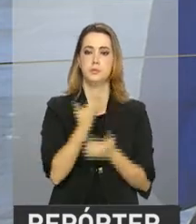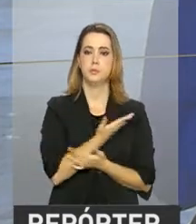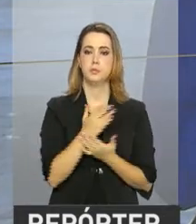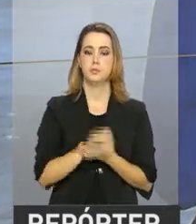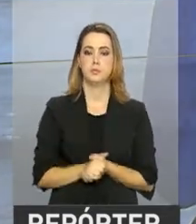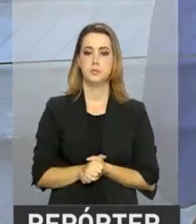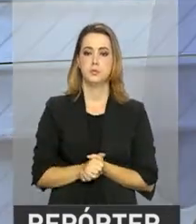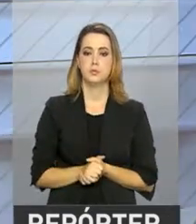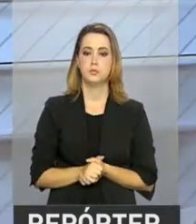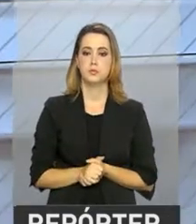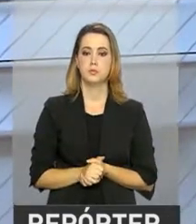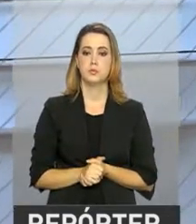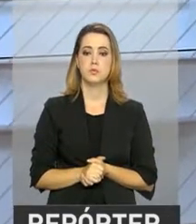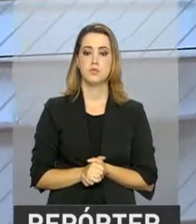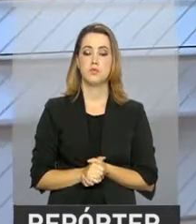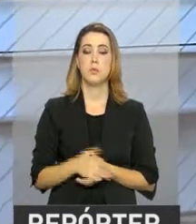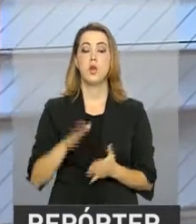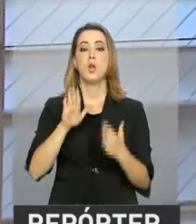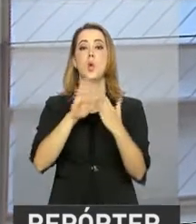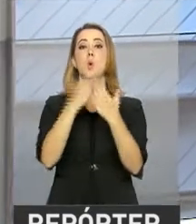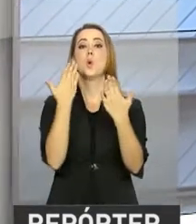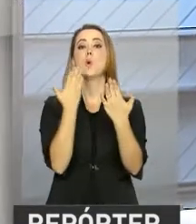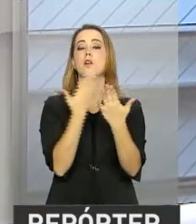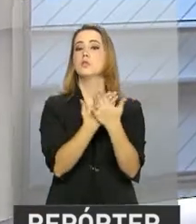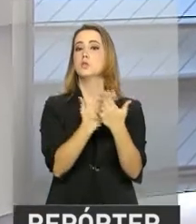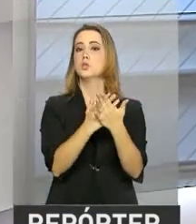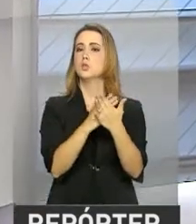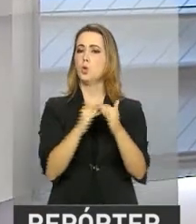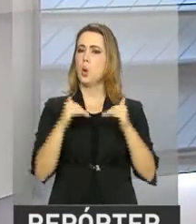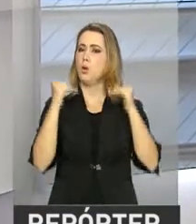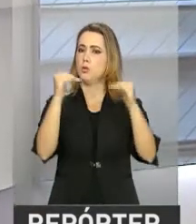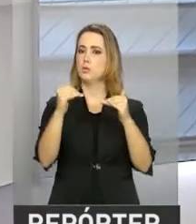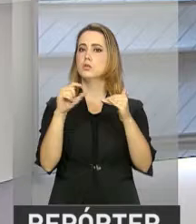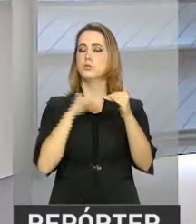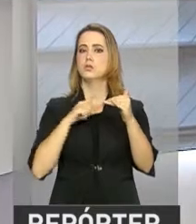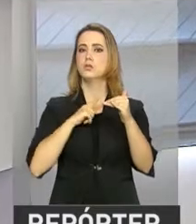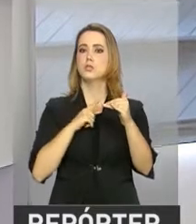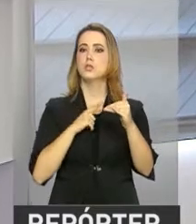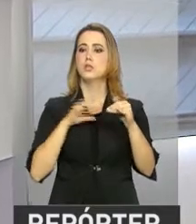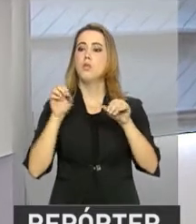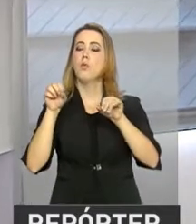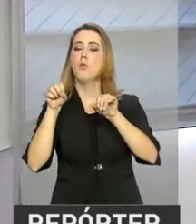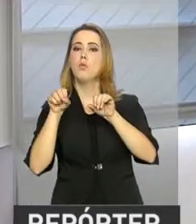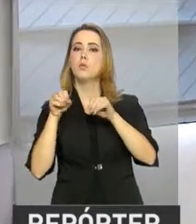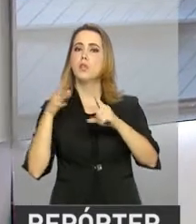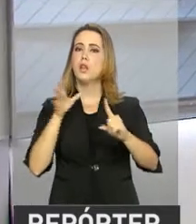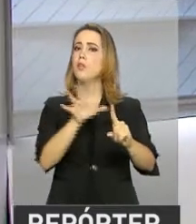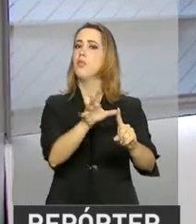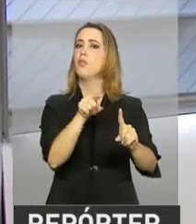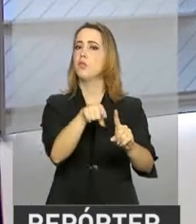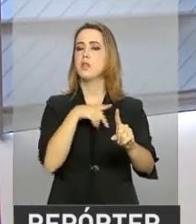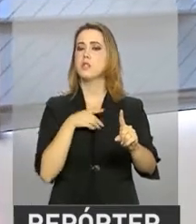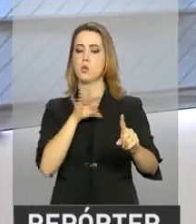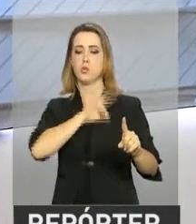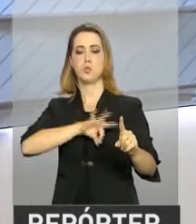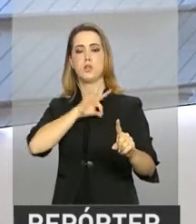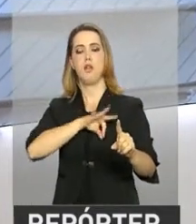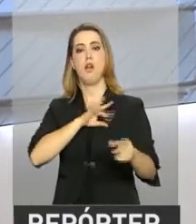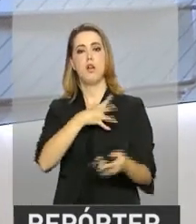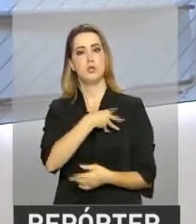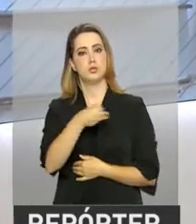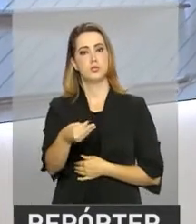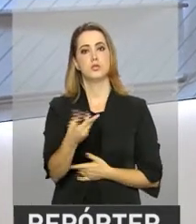eo nível de escolaridade dos pais têm influência na renda média dos filhos é o que mostra a pesquisa nacional por amostra de